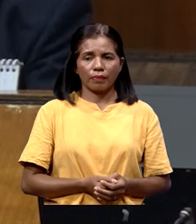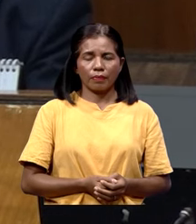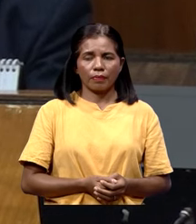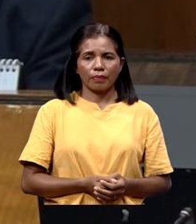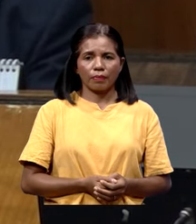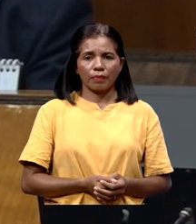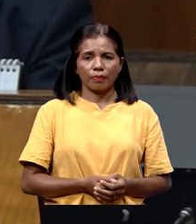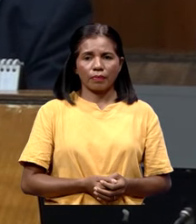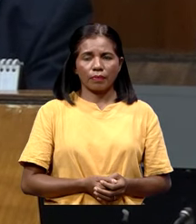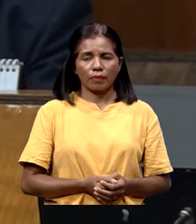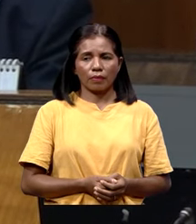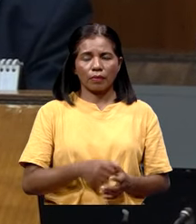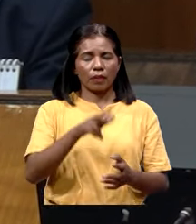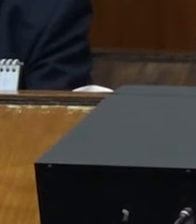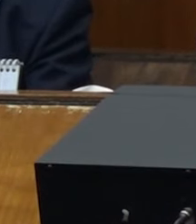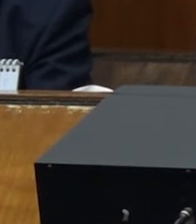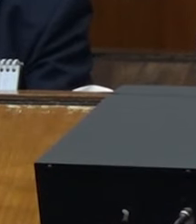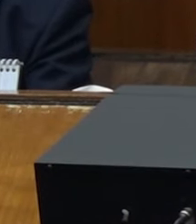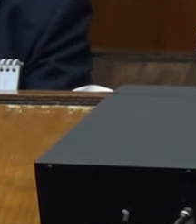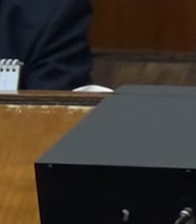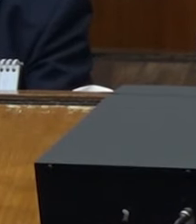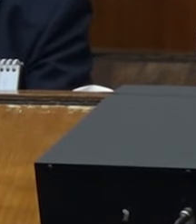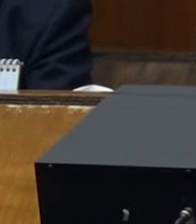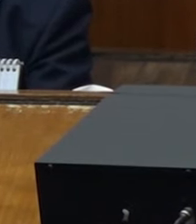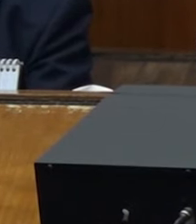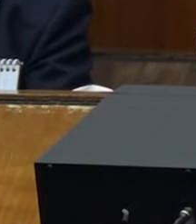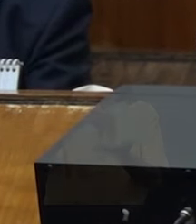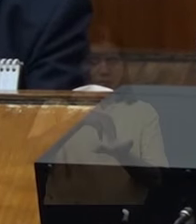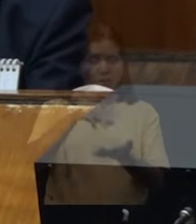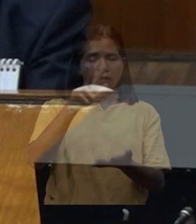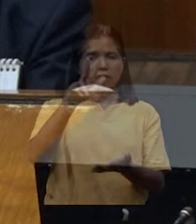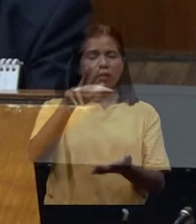Ita reembolso 312 milhões.